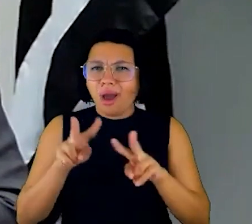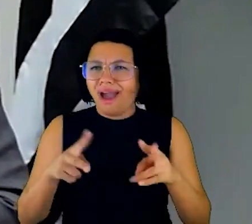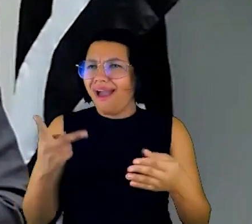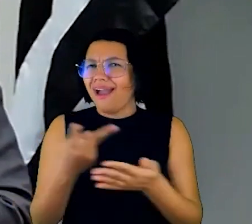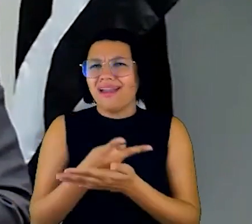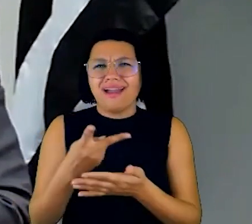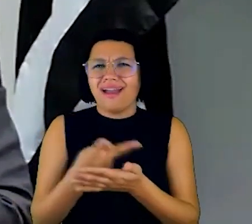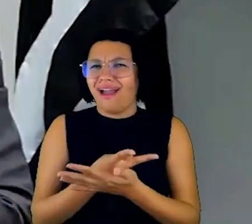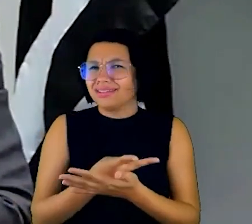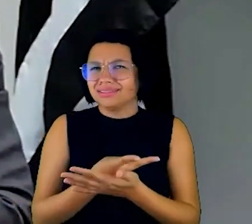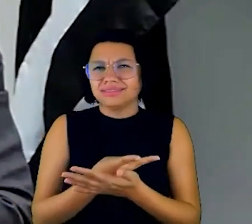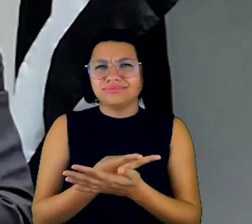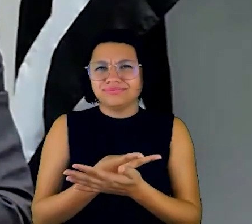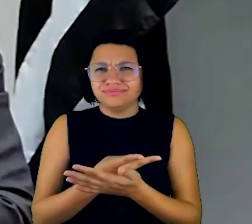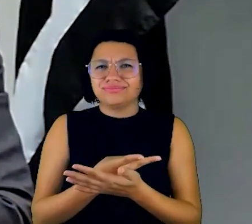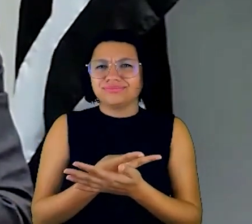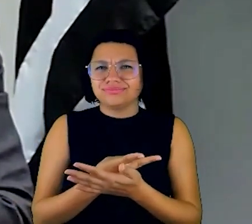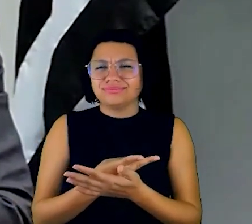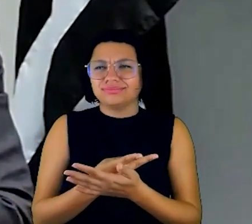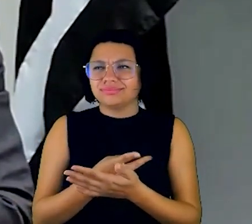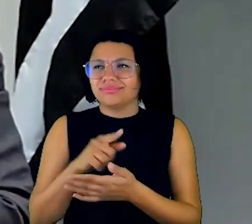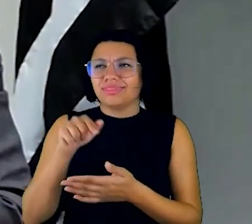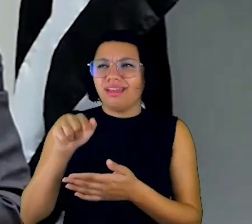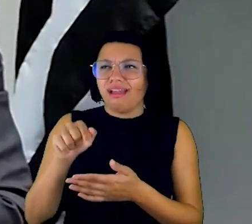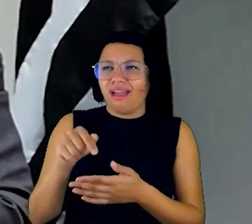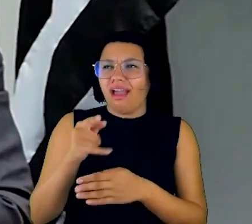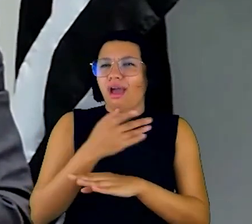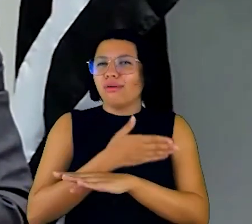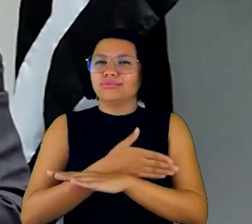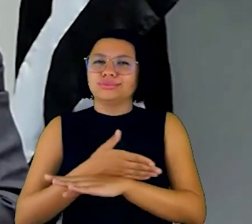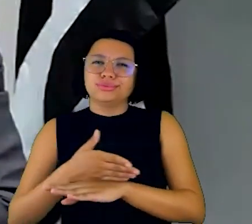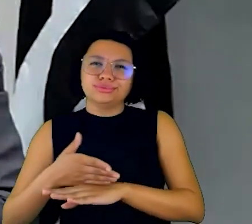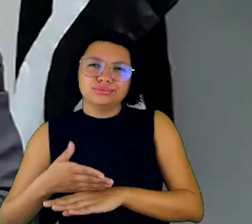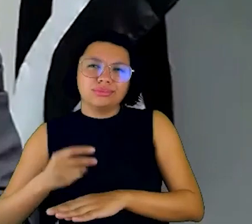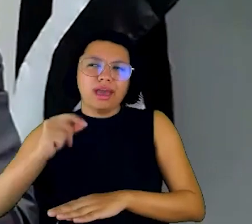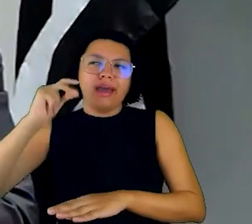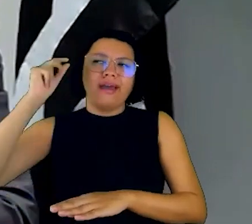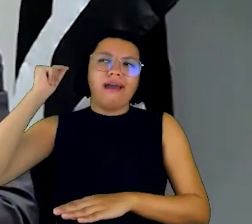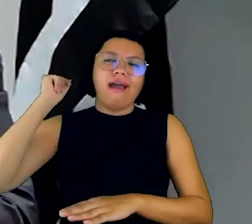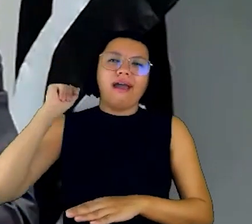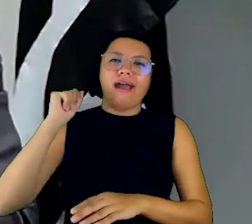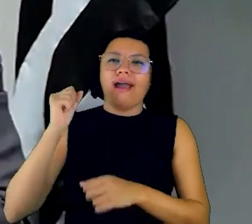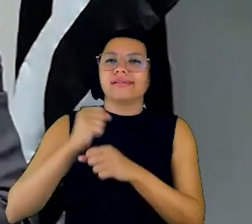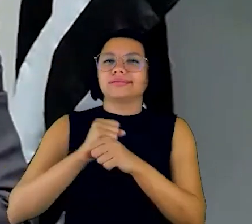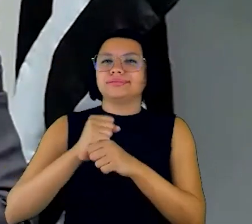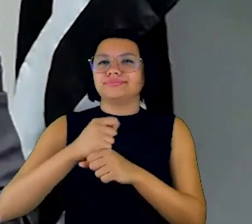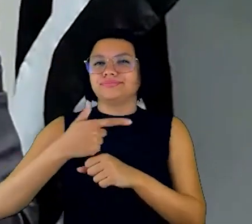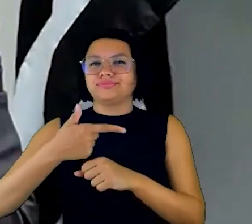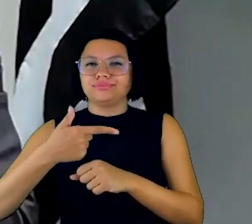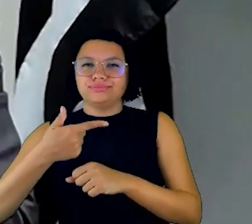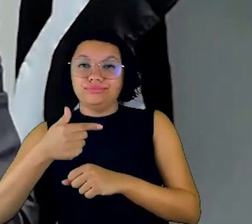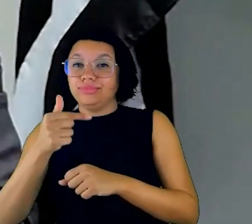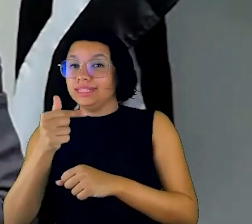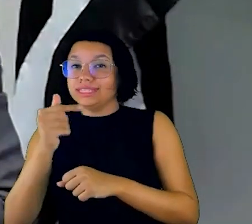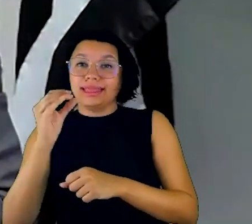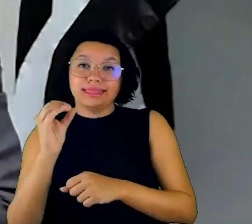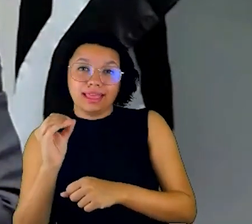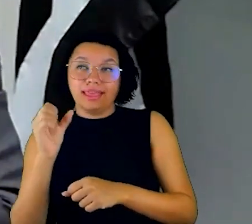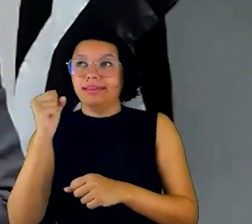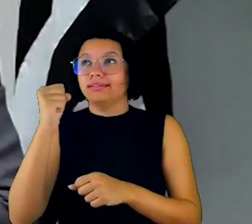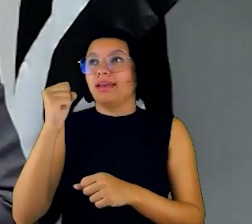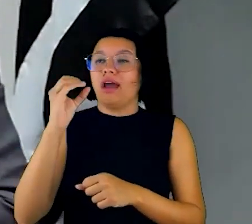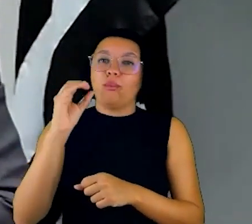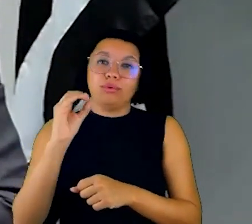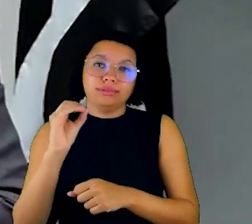enviesada, daquelas típicas dos anos 70, não é? Anos 70, anos 80, anos 90,